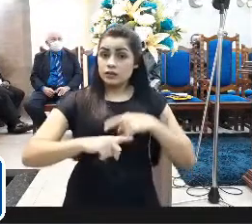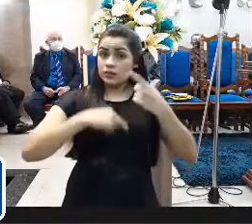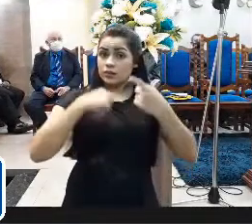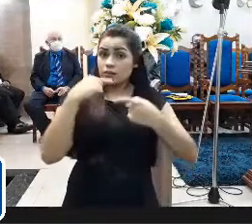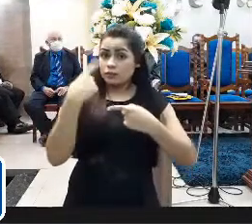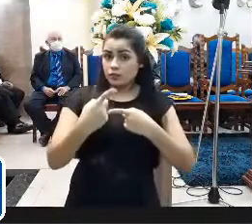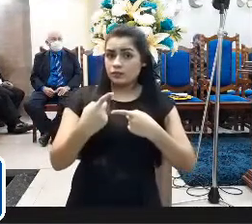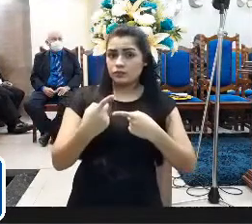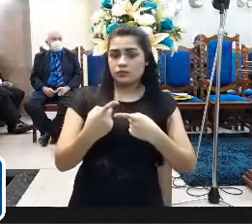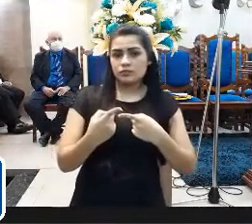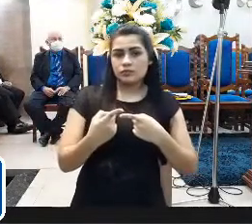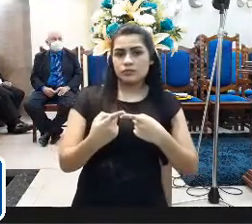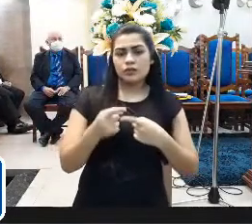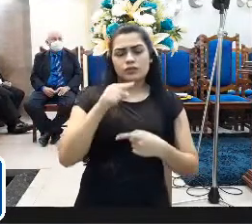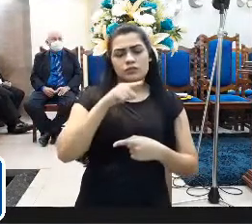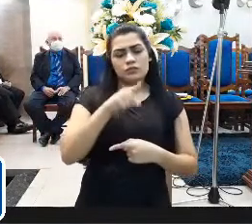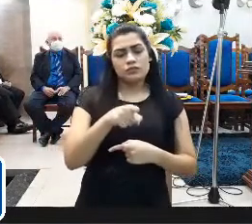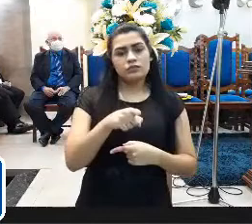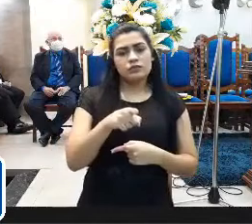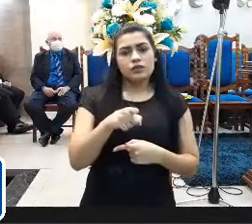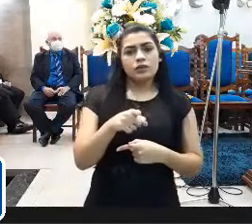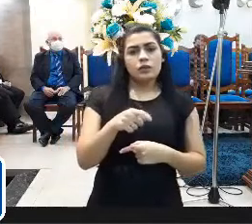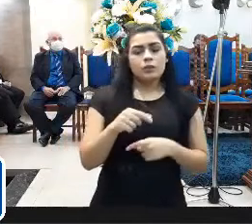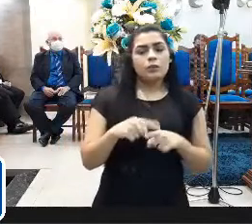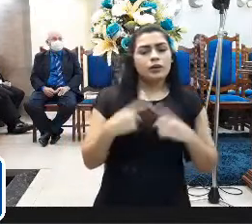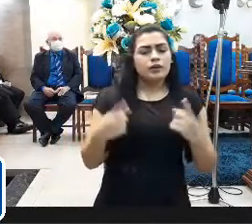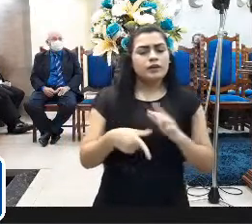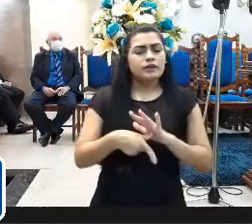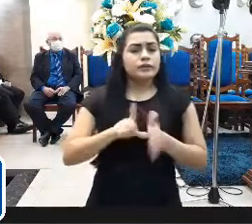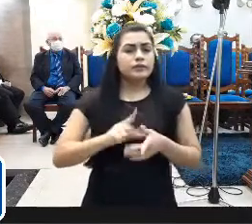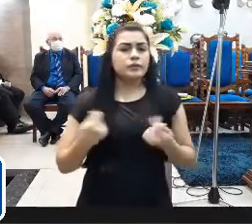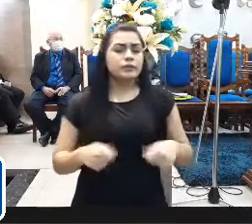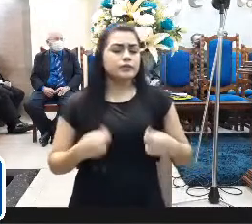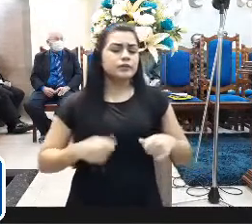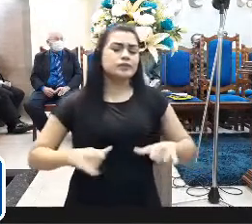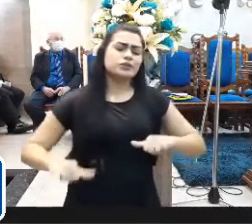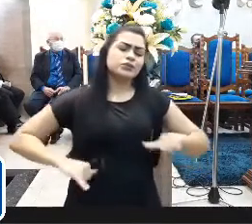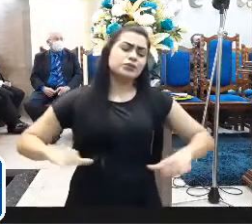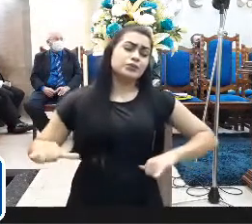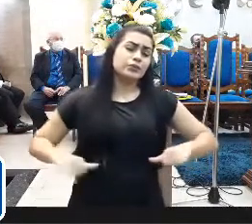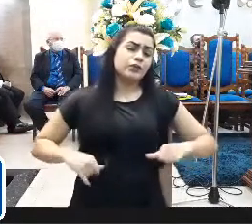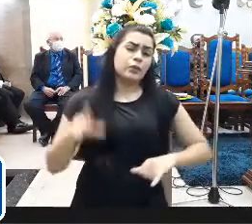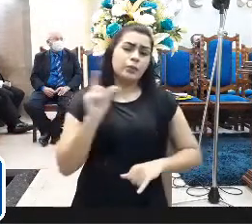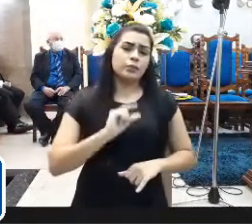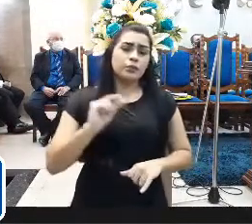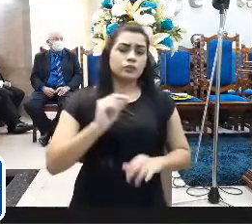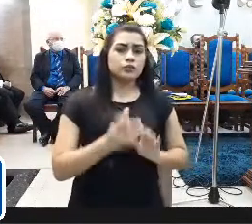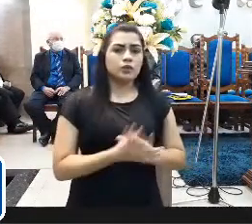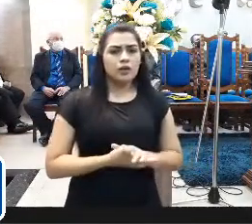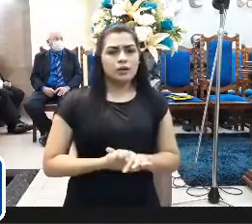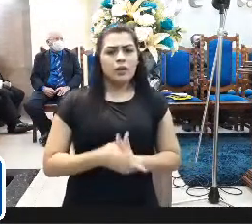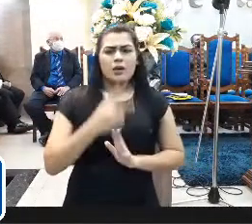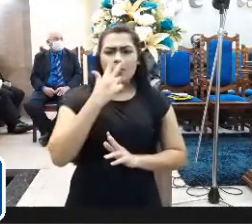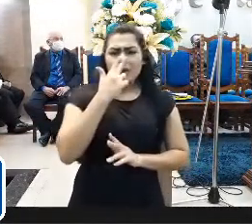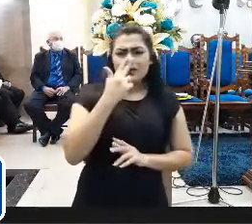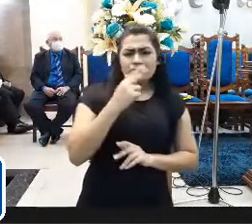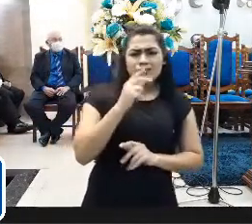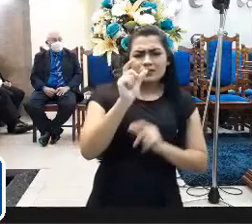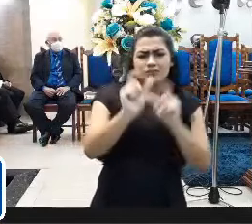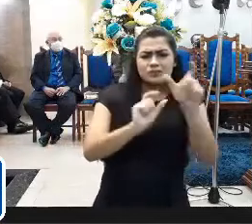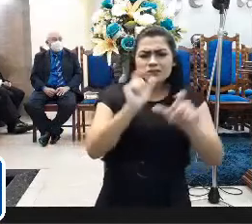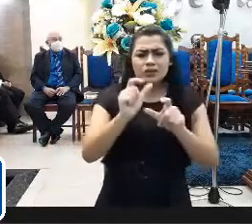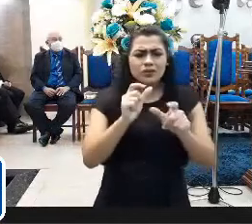quê? Padecido um pouco. Irmão, é porque tem crente que parece não ler a Bíblia. Pedro está dizendo aqui que a gente ia padecer um